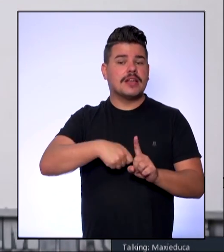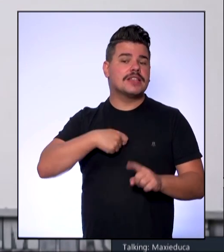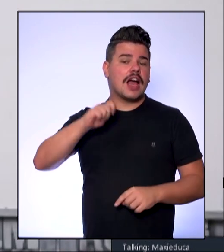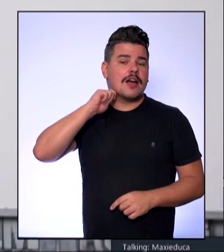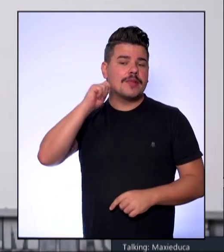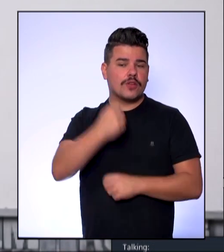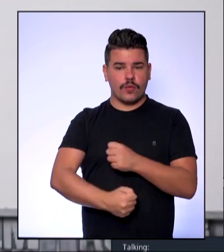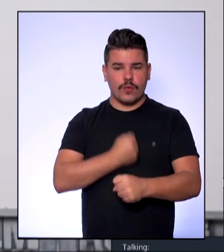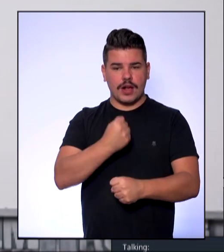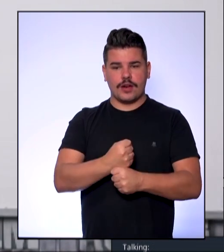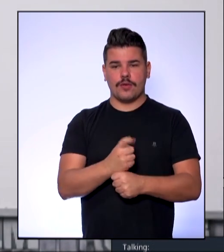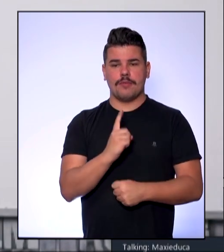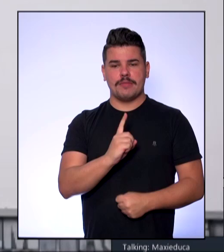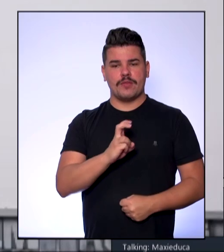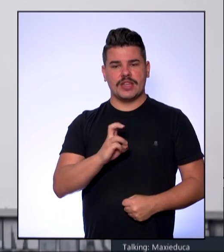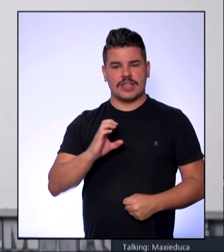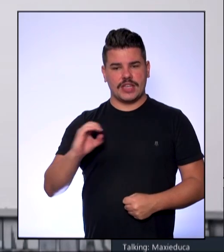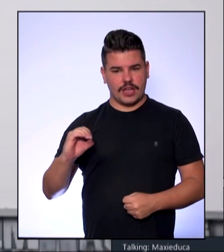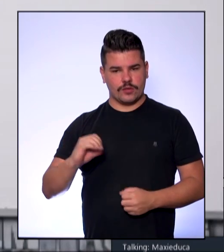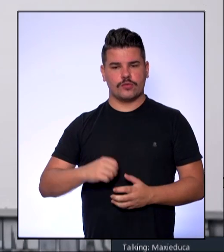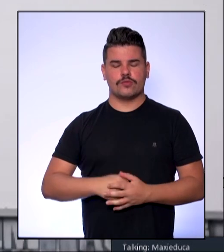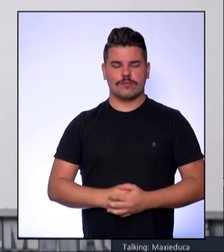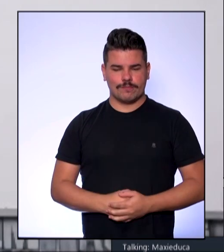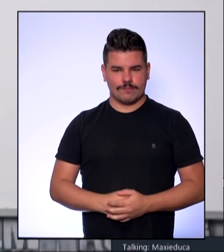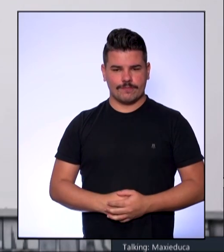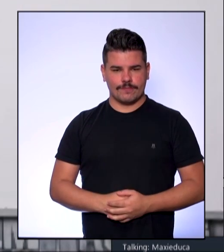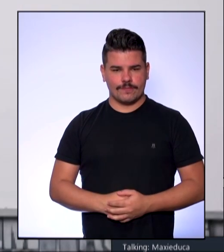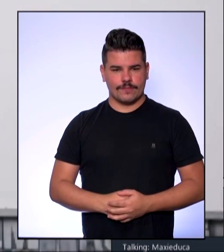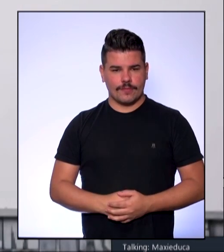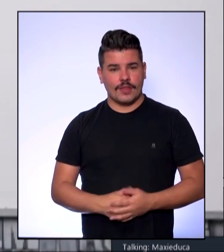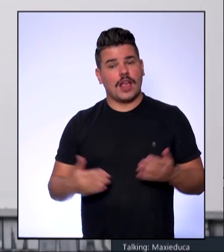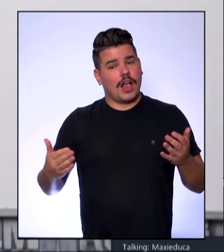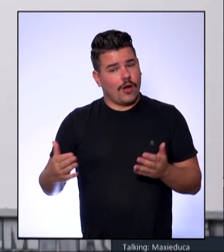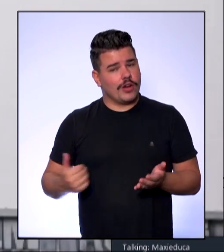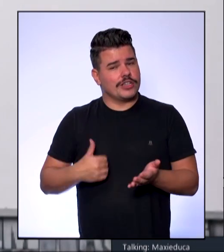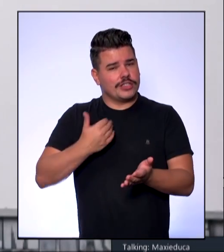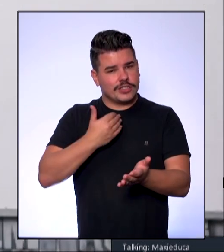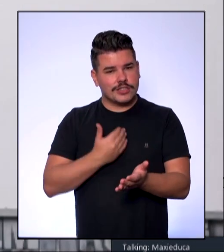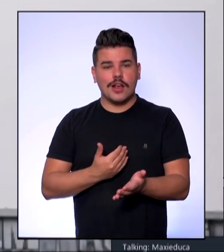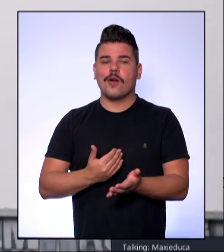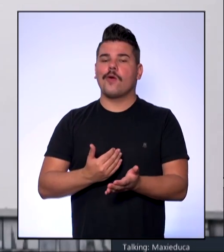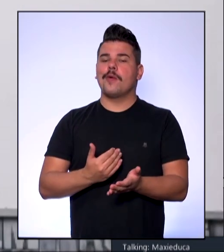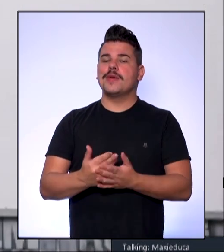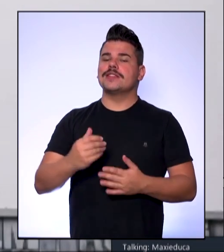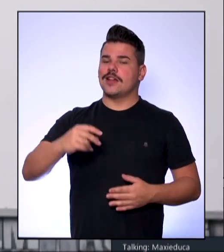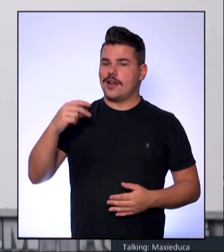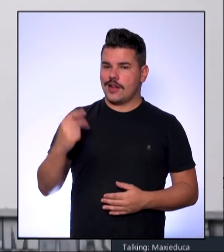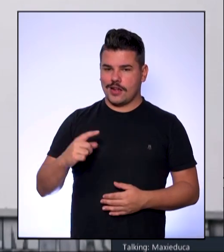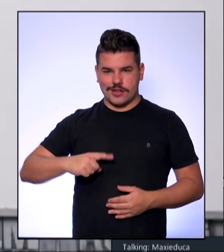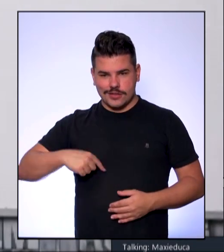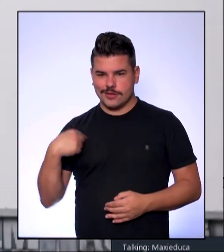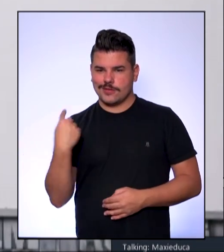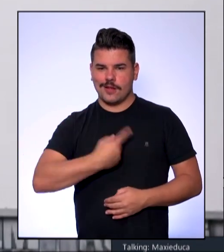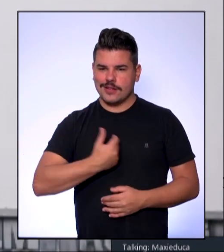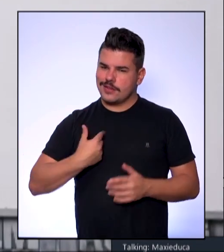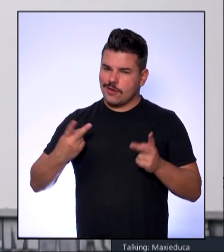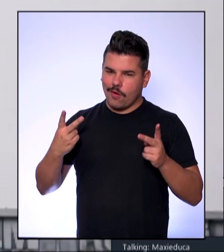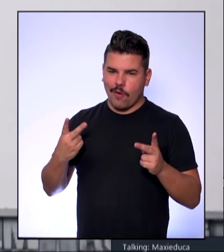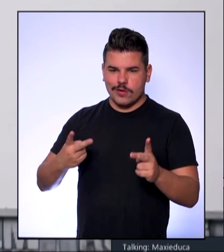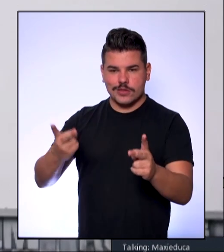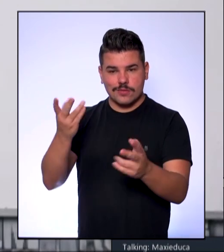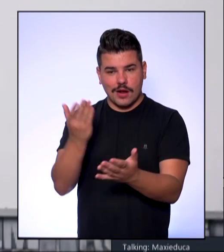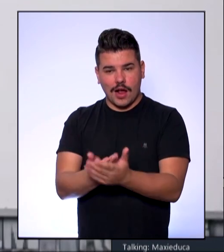último, aí a gente já vai partir para a nossa